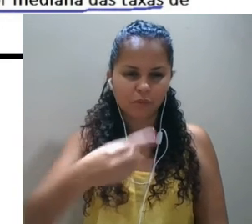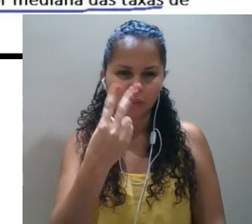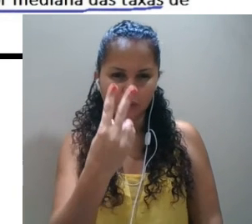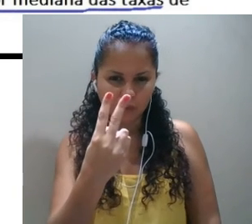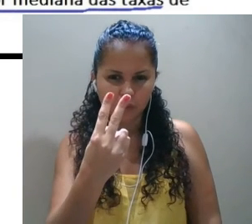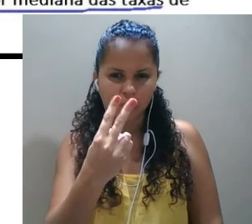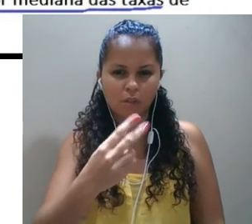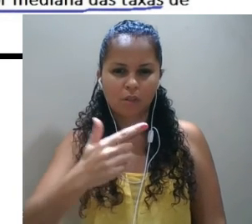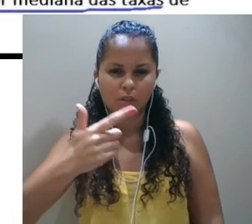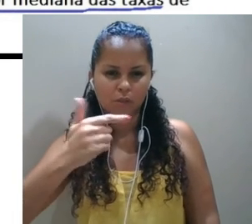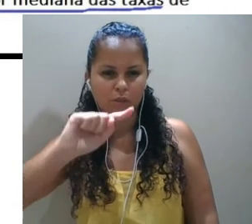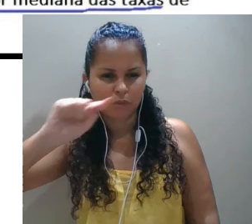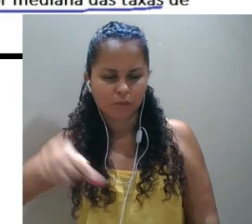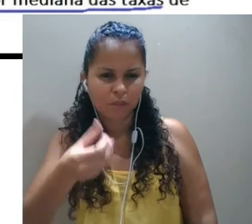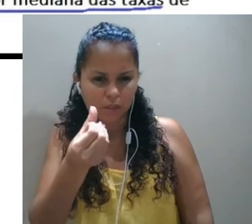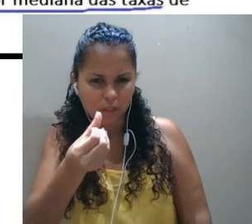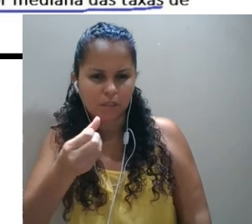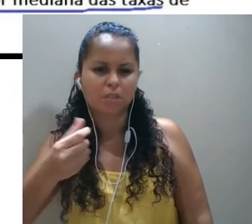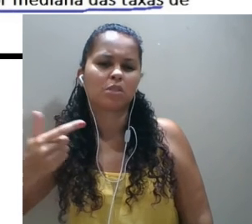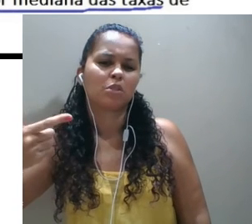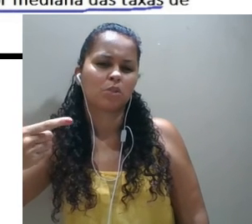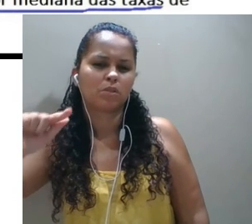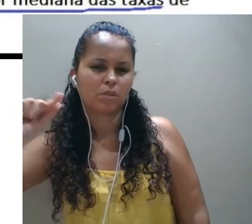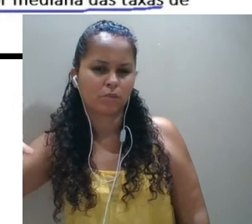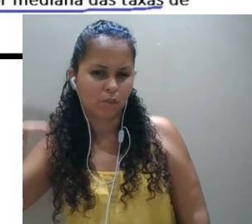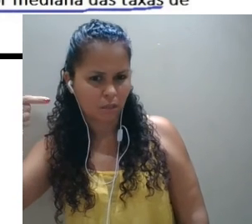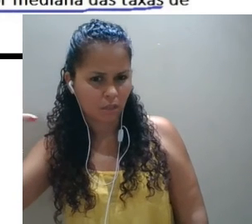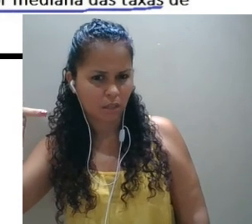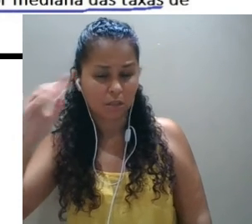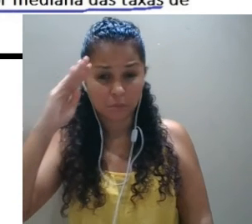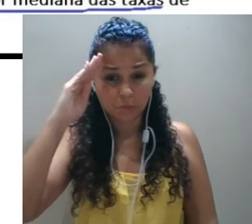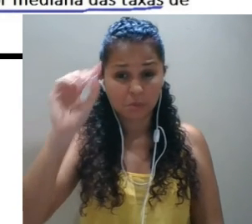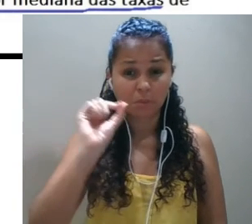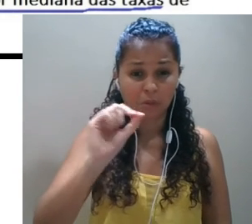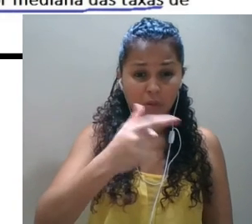Depois 12,6, depois 12,7. Então, o termo central é